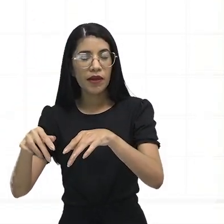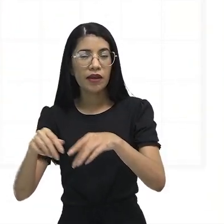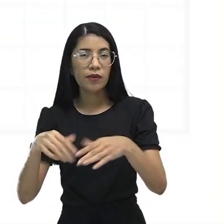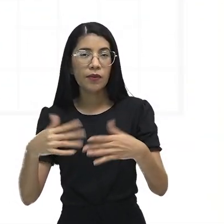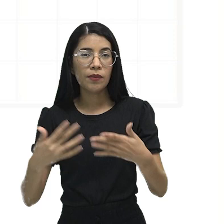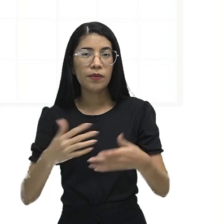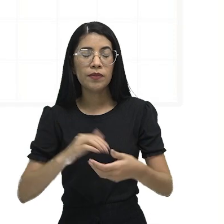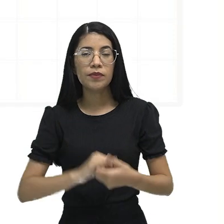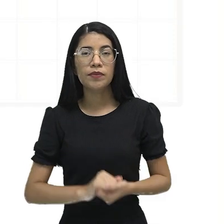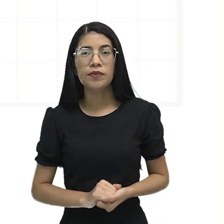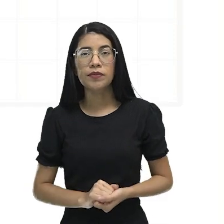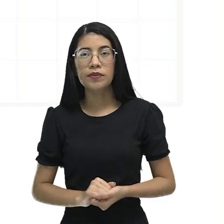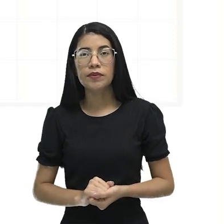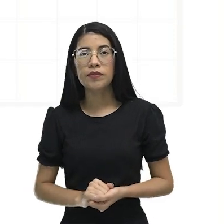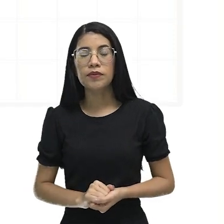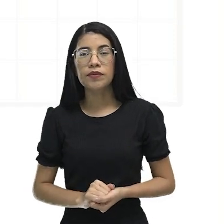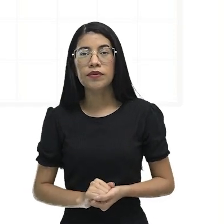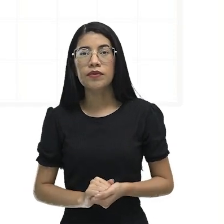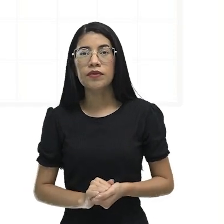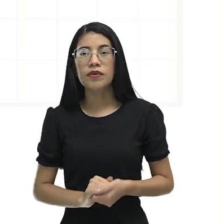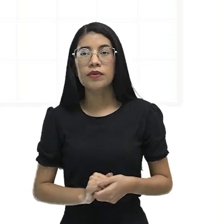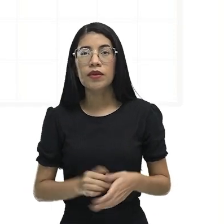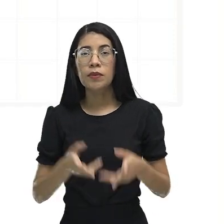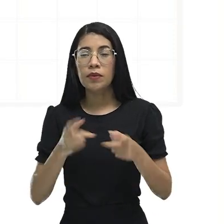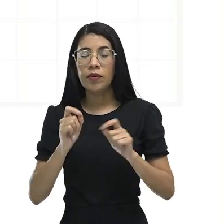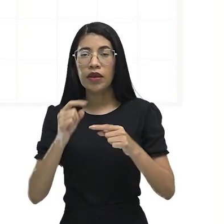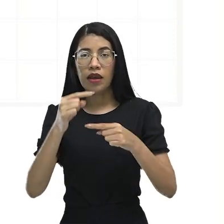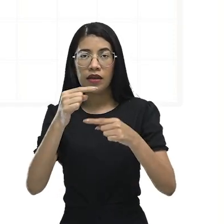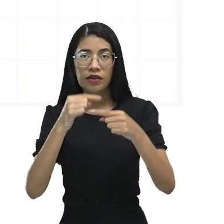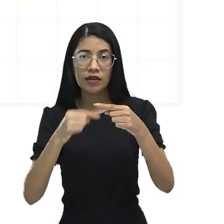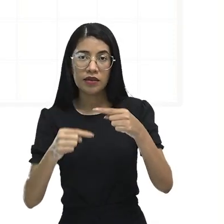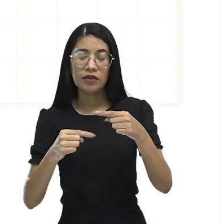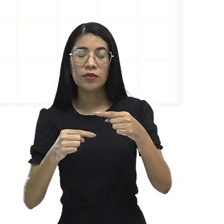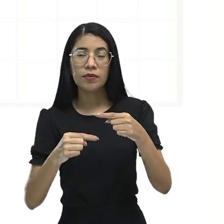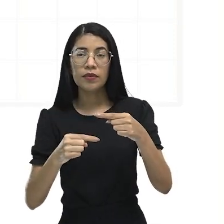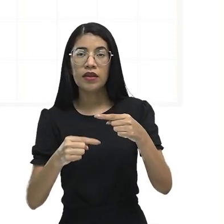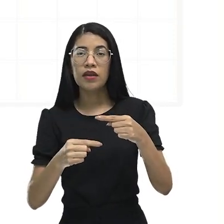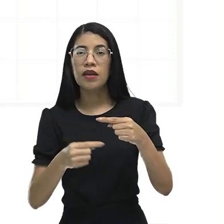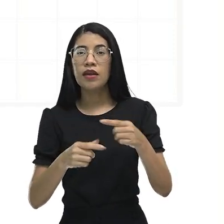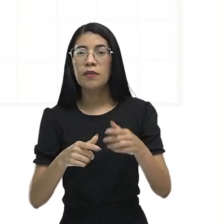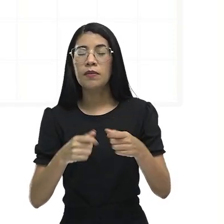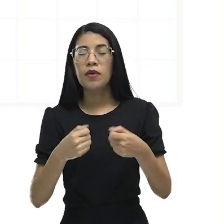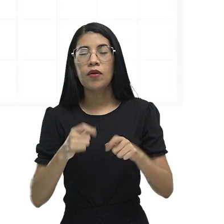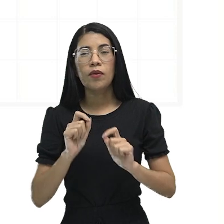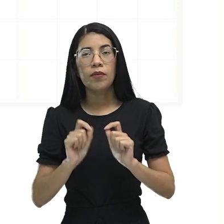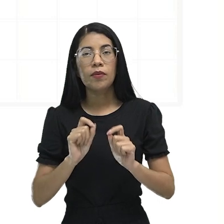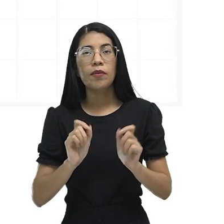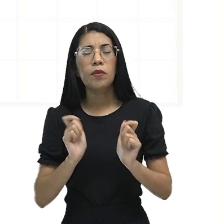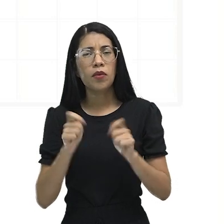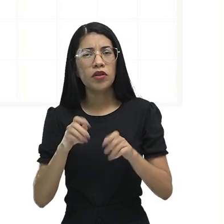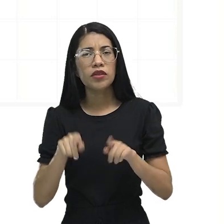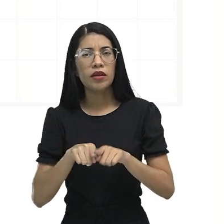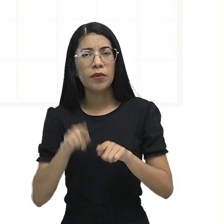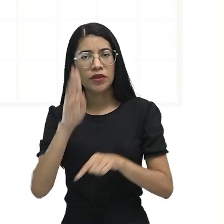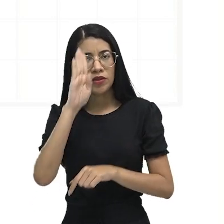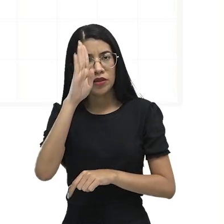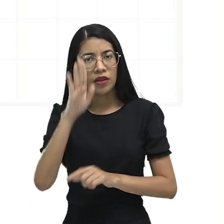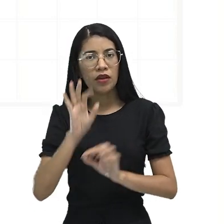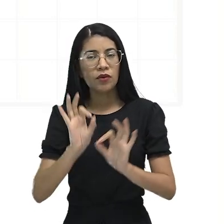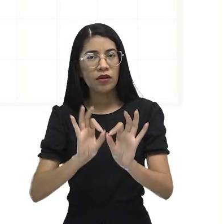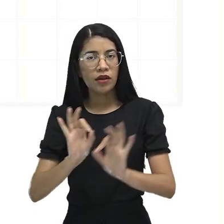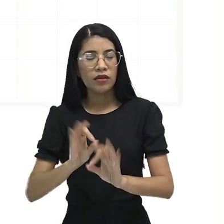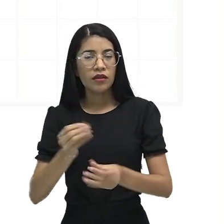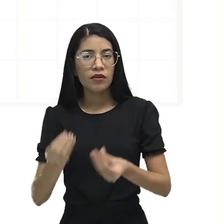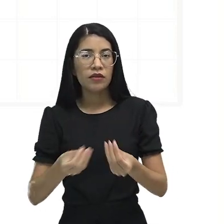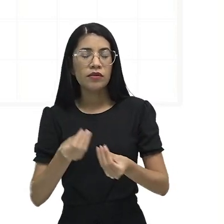bem, vamos lá. Veja, a primeira razão que eu tenho, eu posso até colocar já a primeira